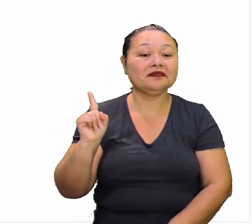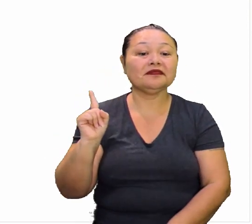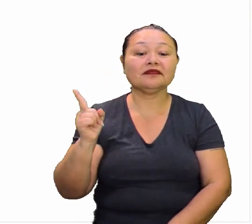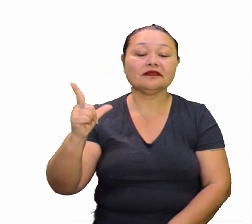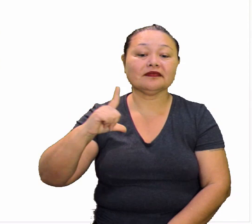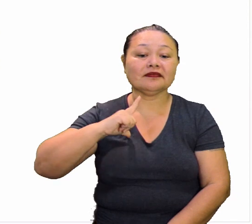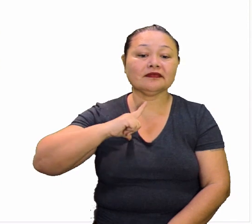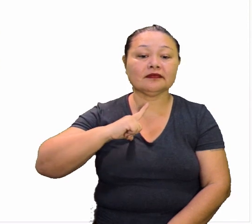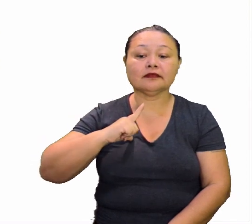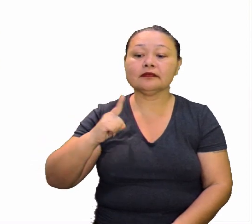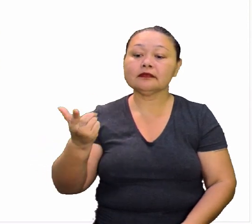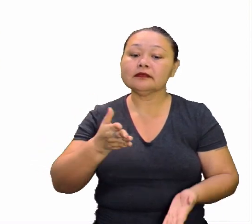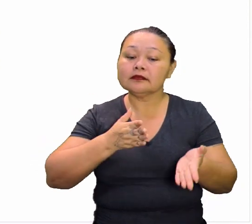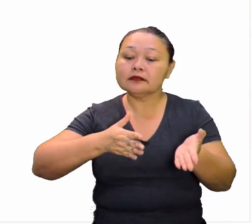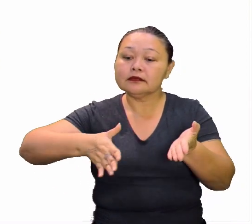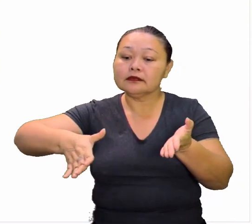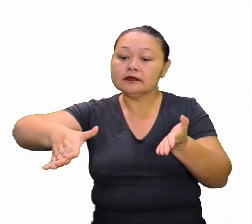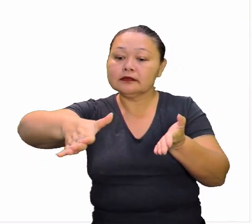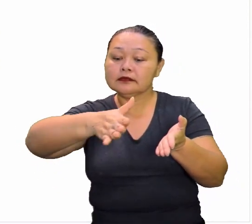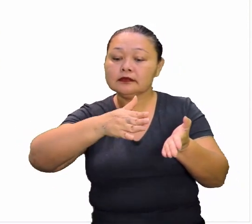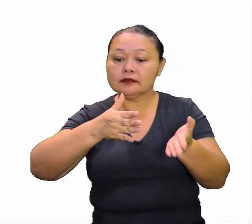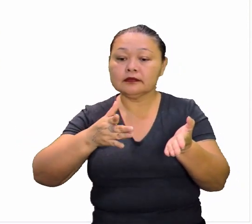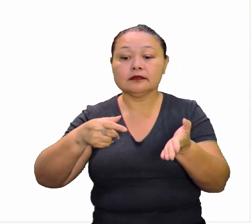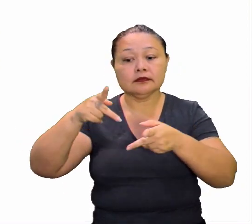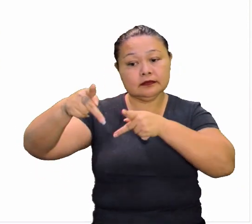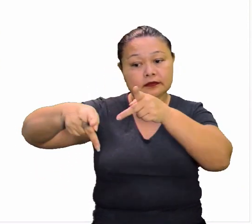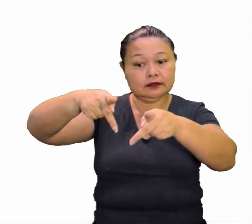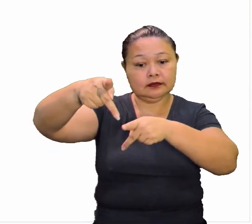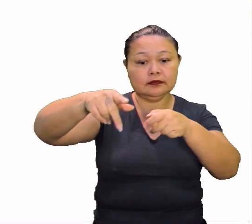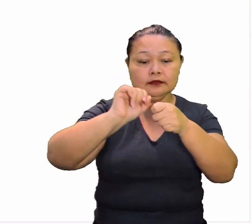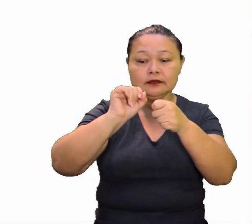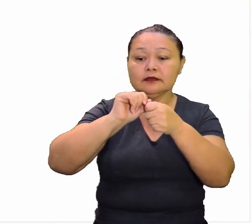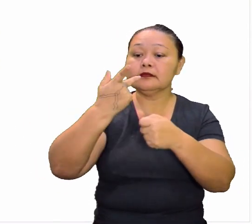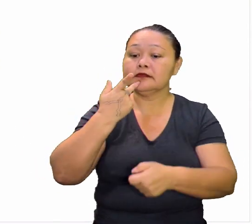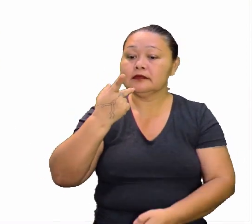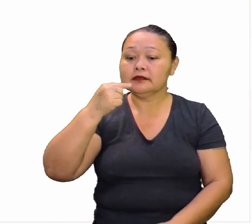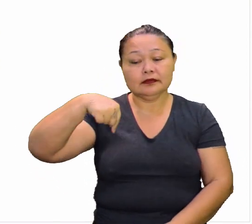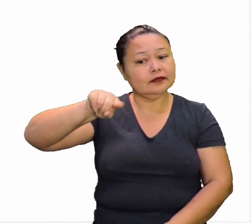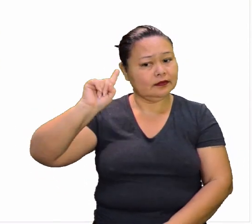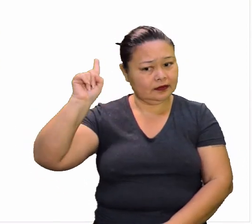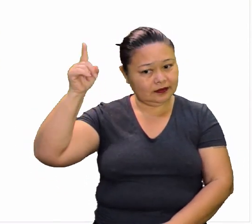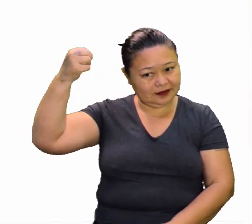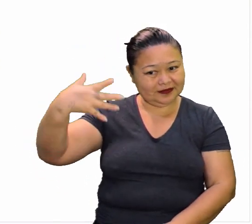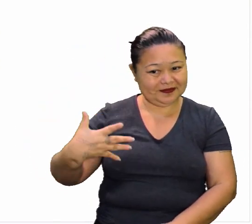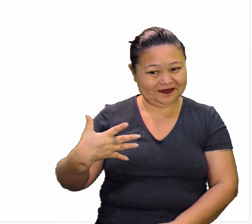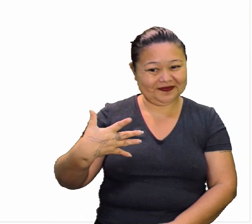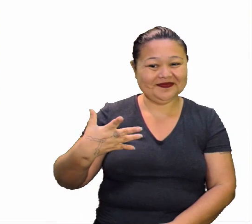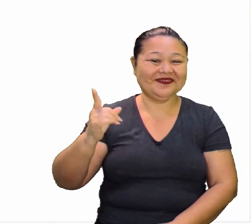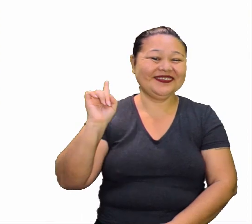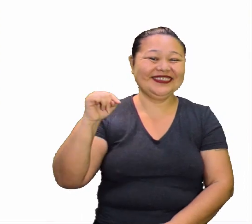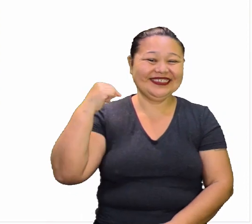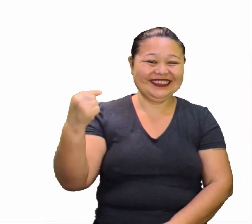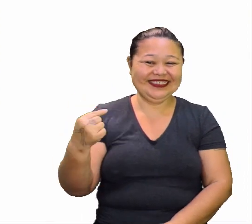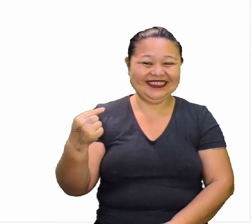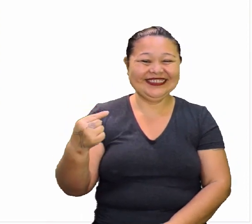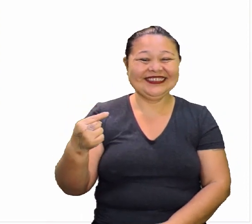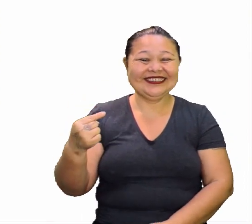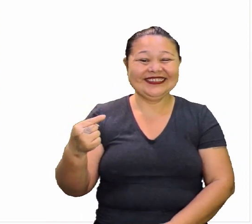Eu tenho aí o berço das civilizações. Realmente. Deixa eu fazer uma observação. Não, eu vou explicar depois, eu volto lá.